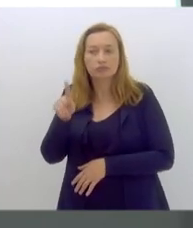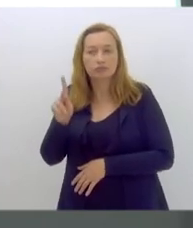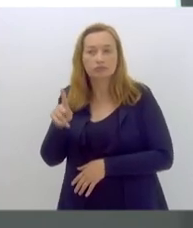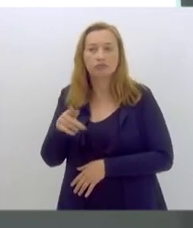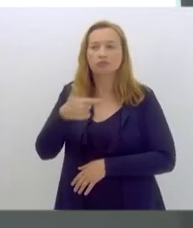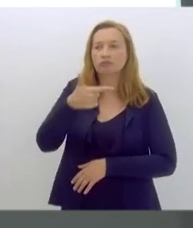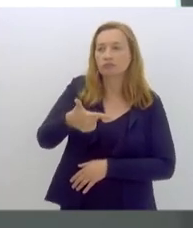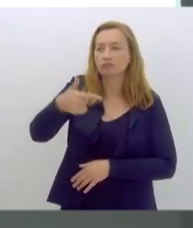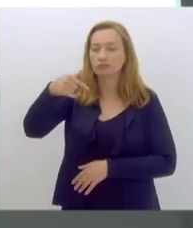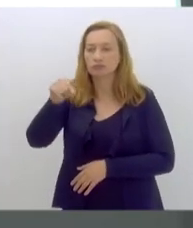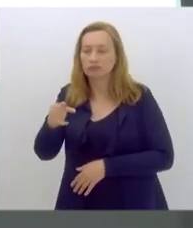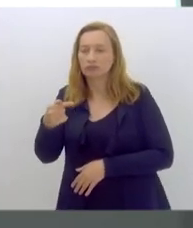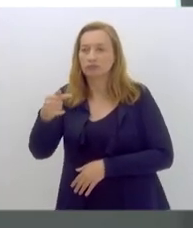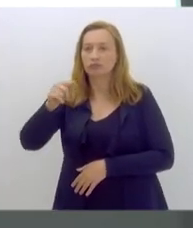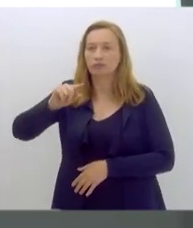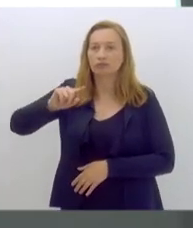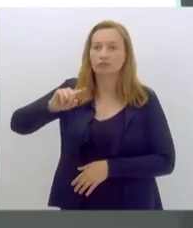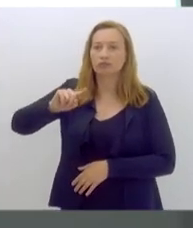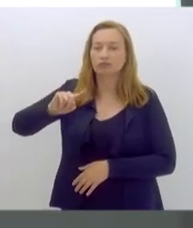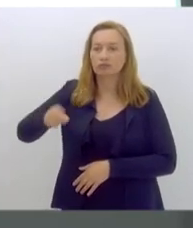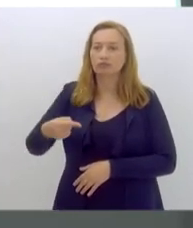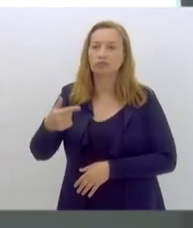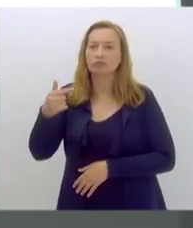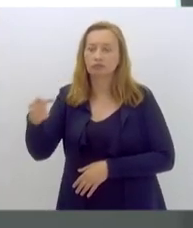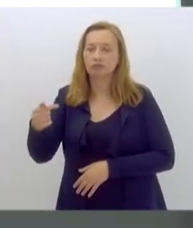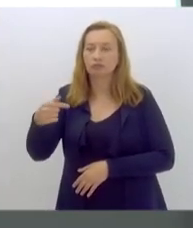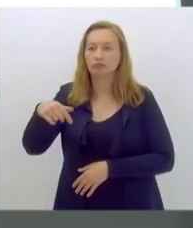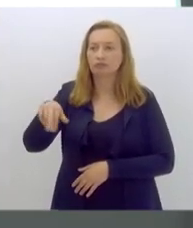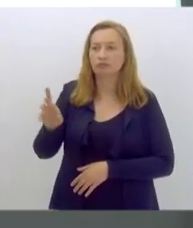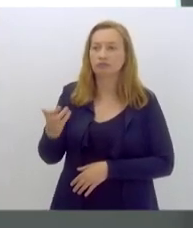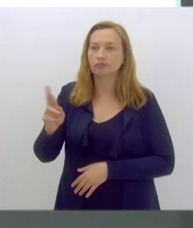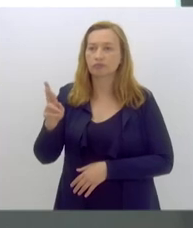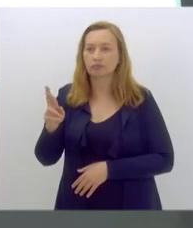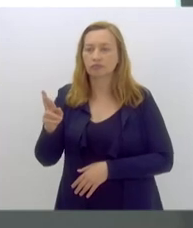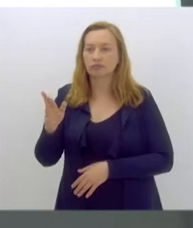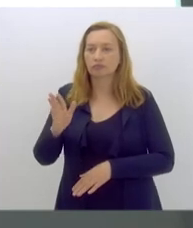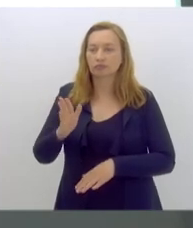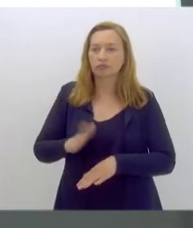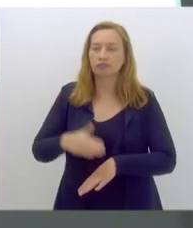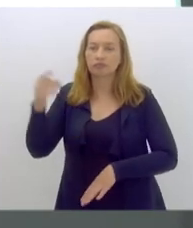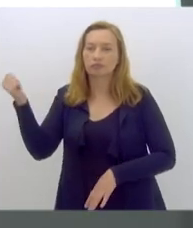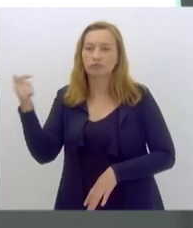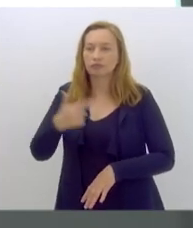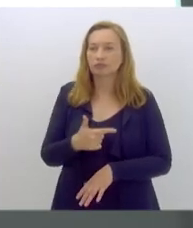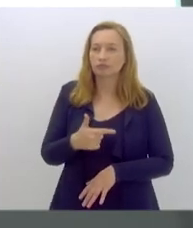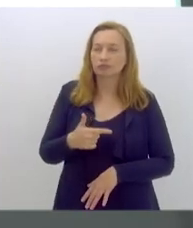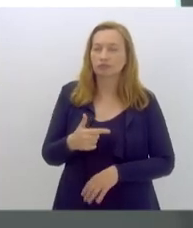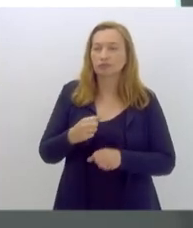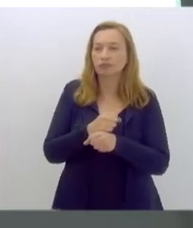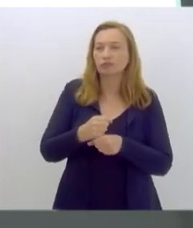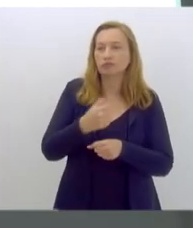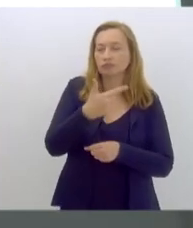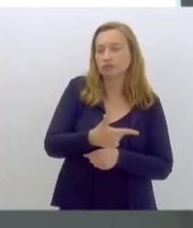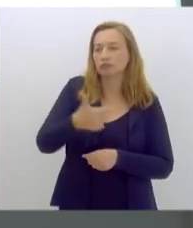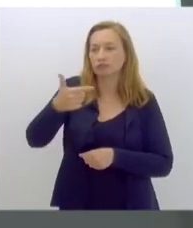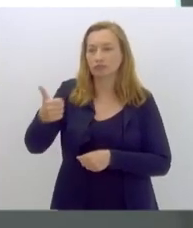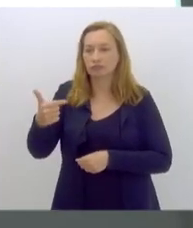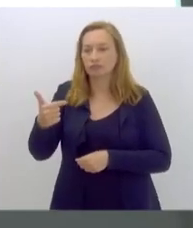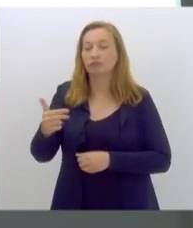27.7 bilhões de reais ele é maior do que a pelo de 2022